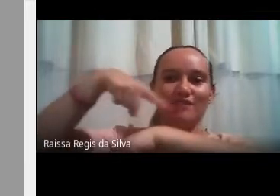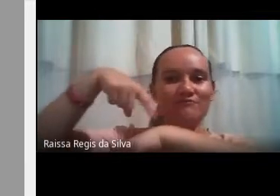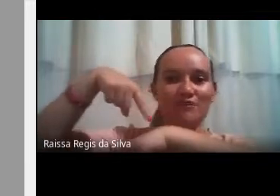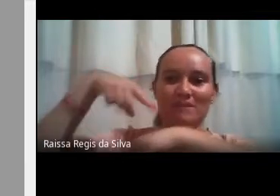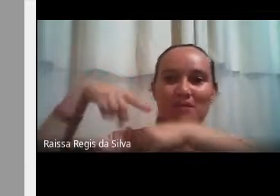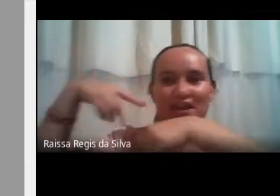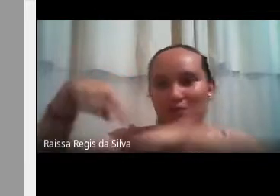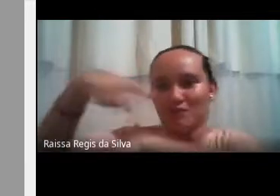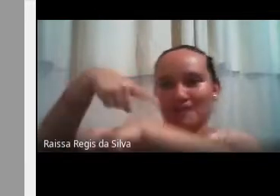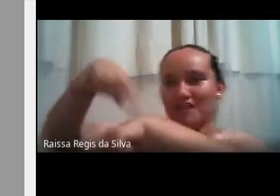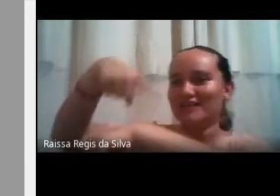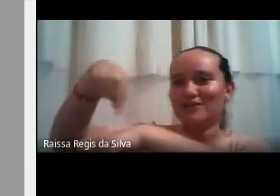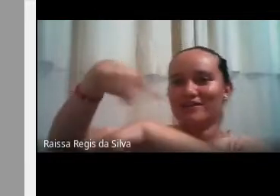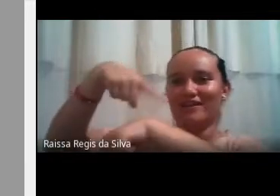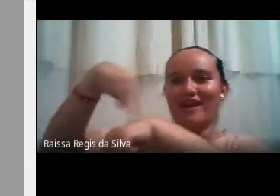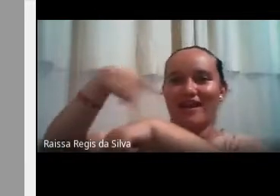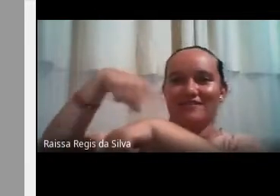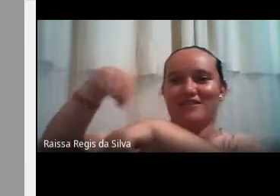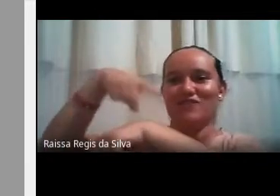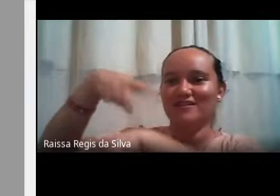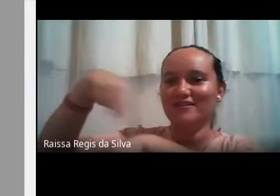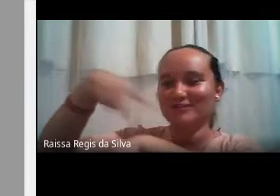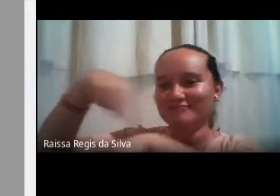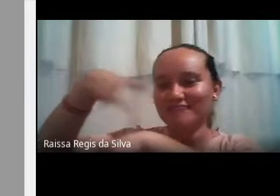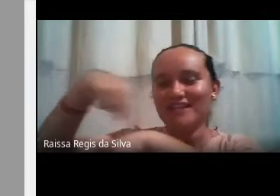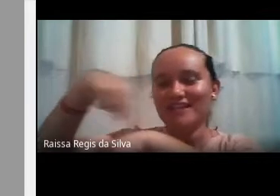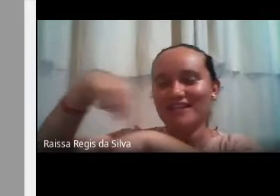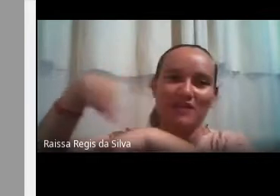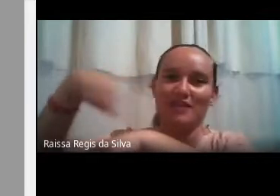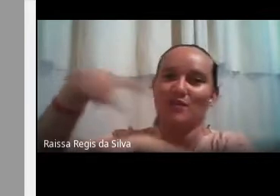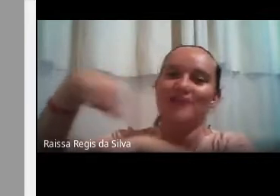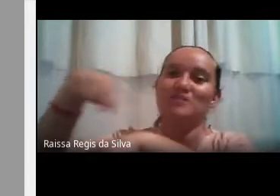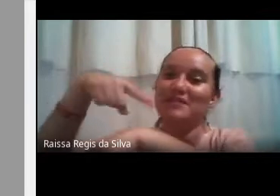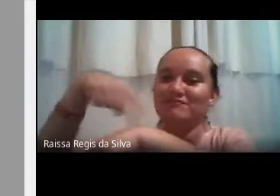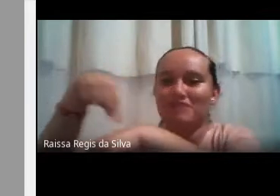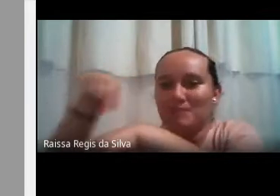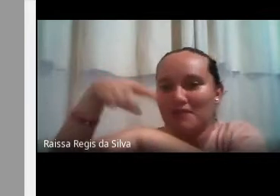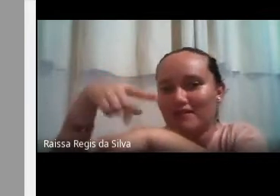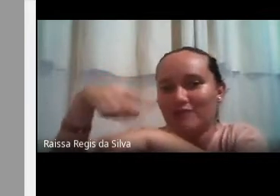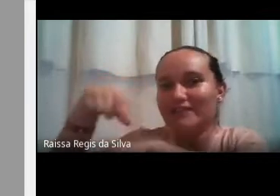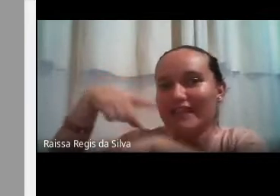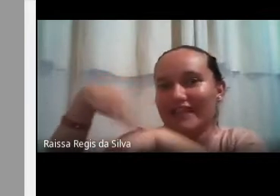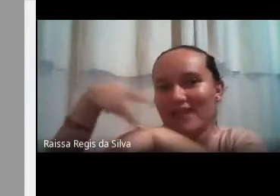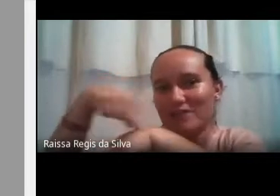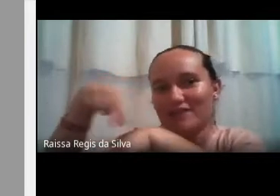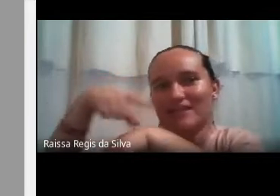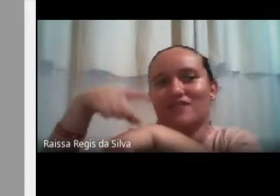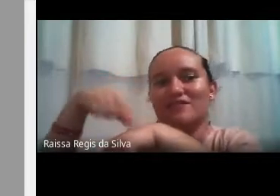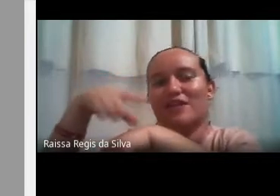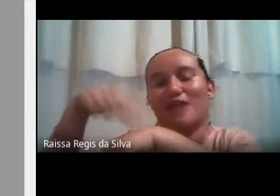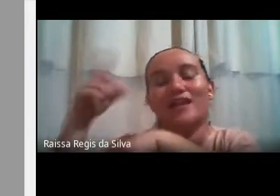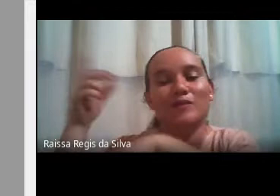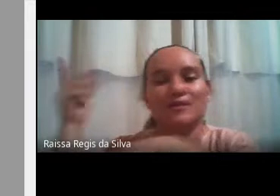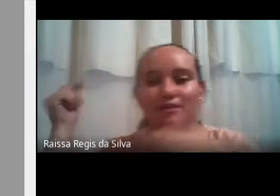Então, você poderia muito bem chegar isso aqui, a essa definição, sabendo o sign and write, mas você poderia não entender o que significa